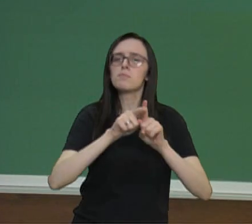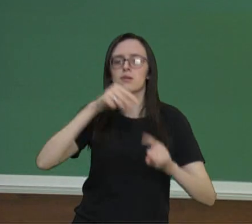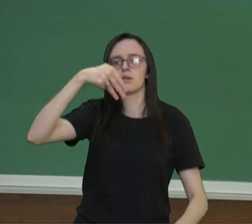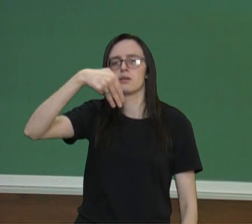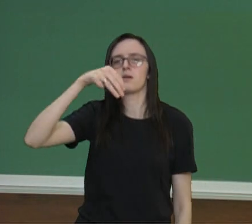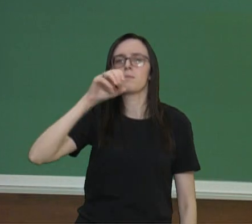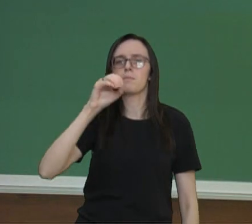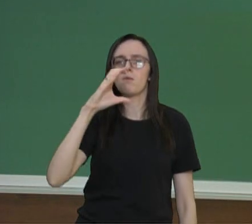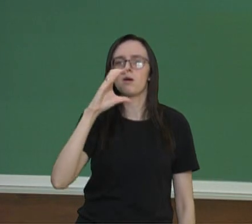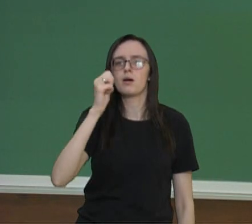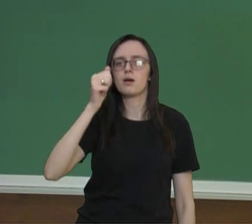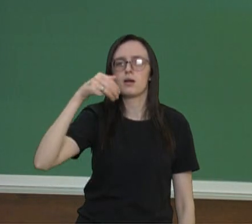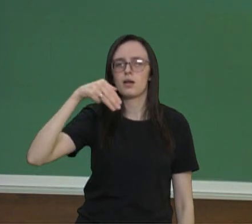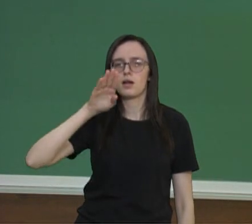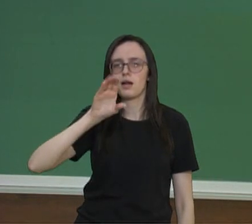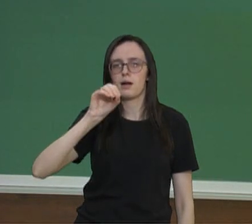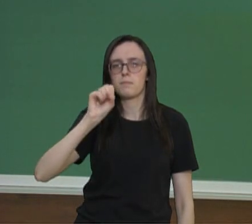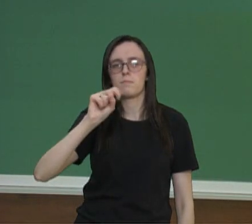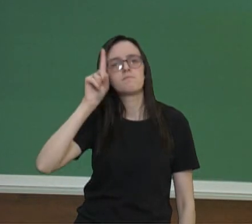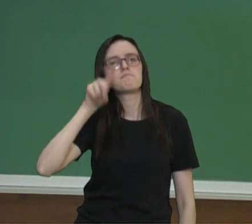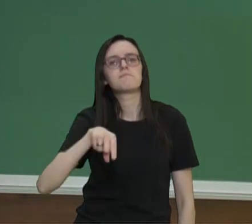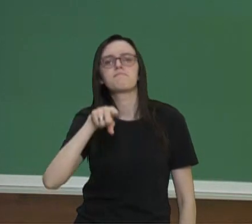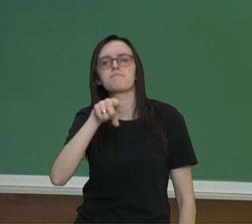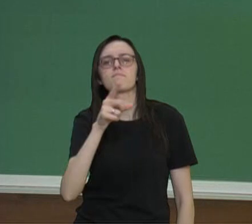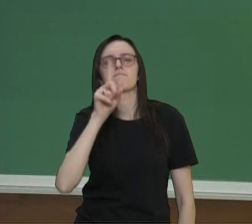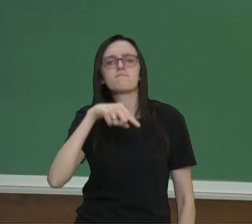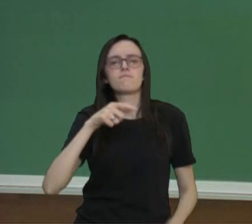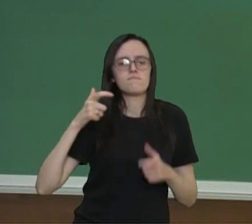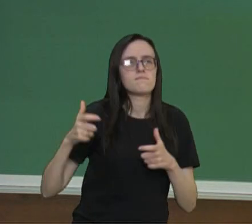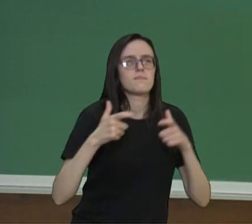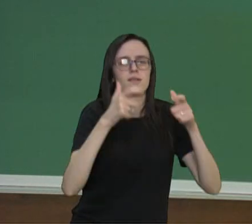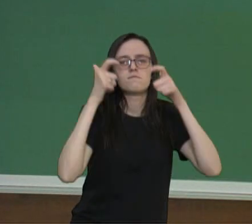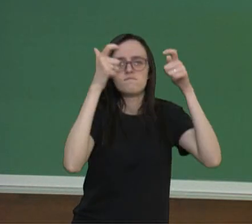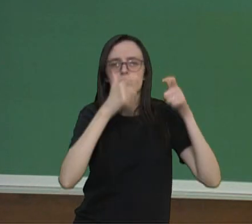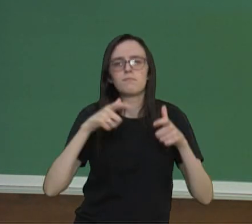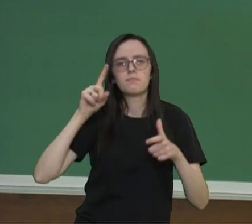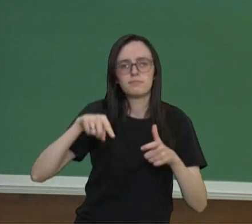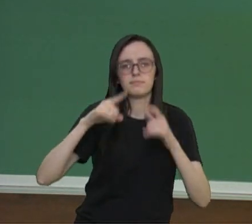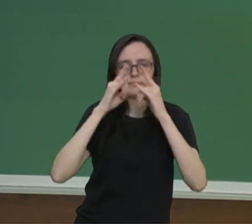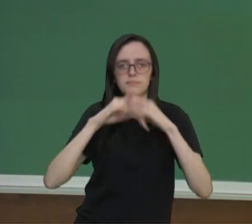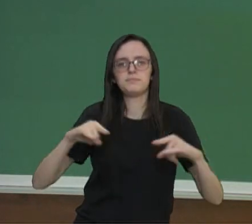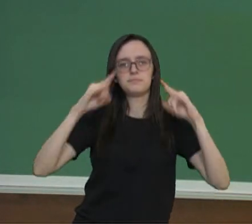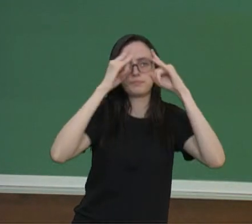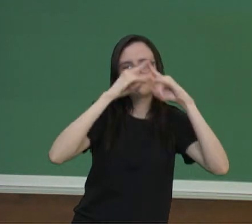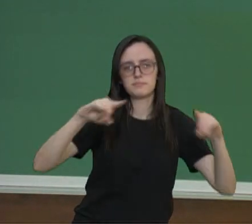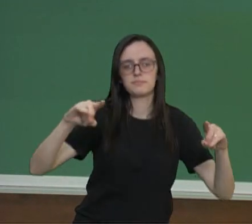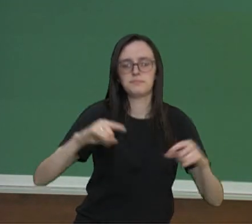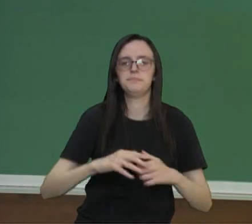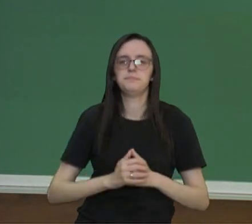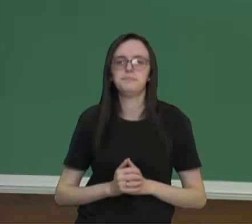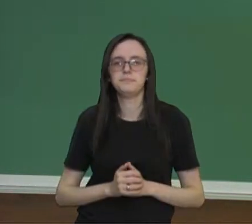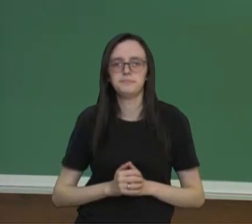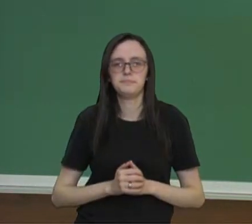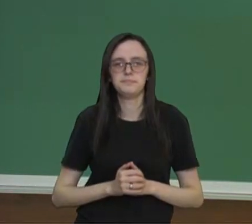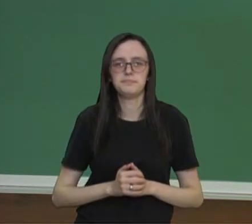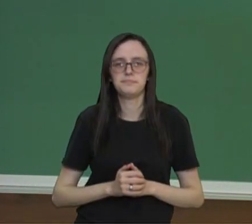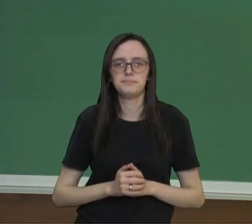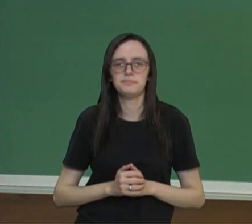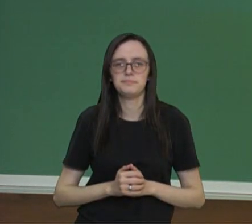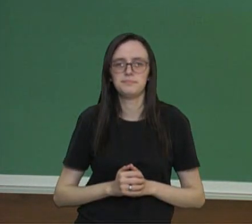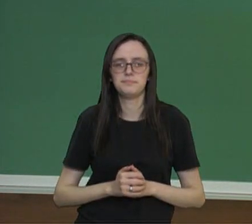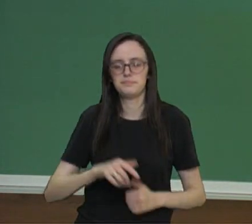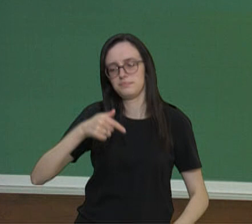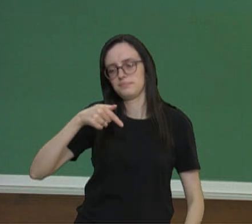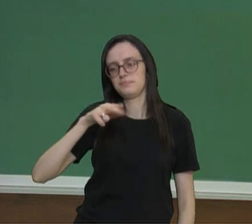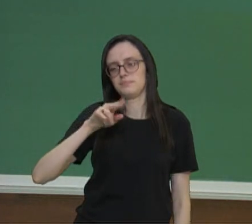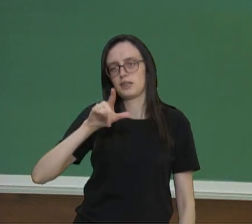alguns lugares o nome de mocambo para esses aldeamentos, esses acampamentos, essas fortalezas, chamados de